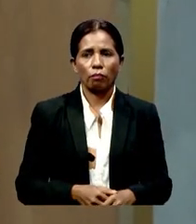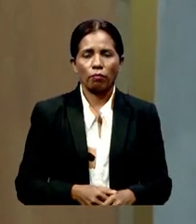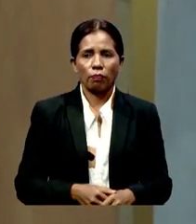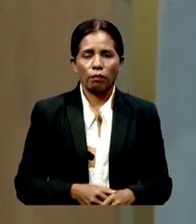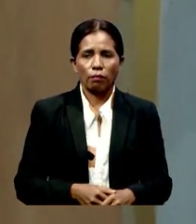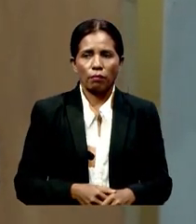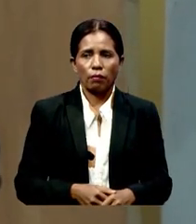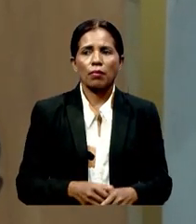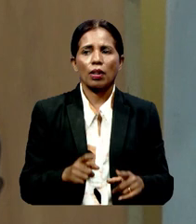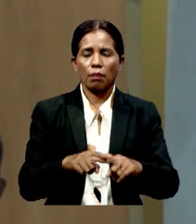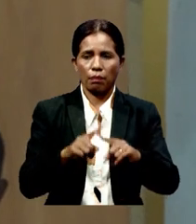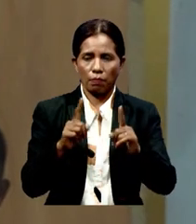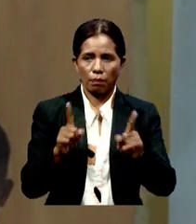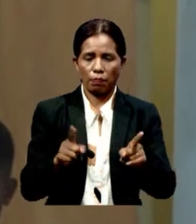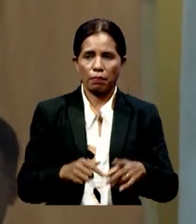Mai be,